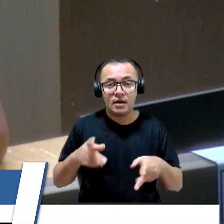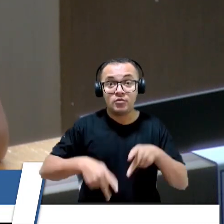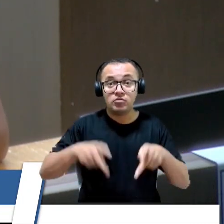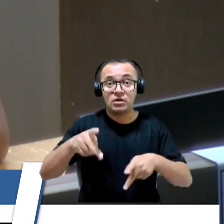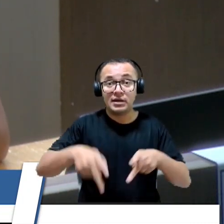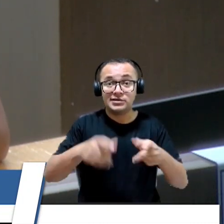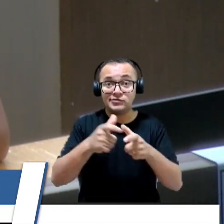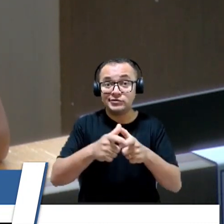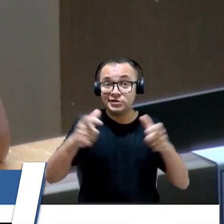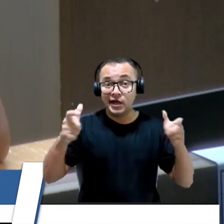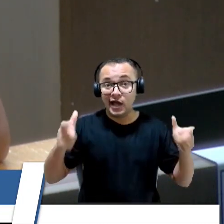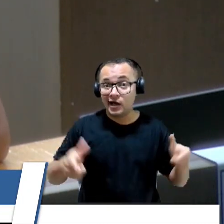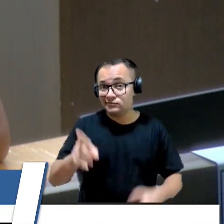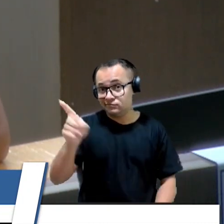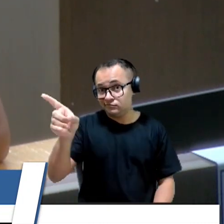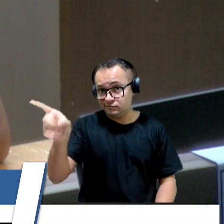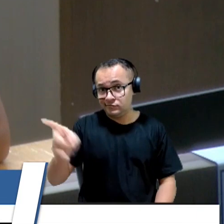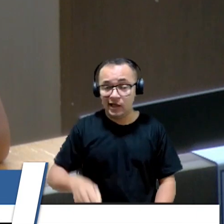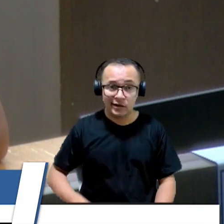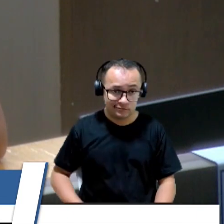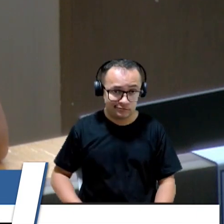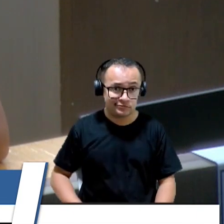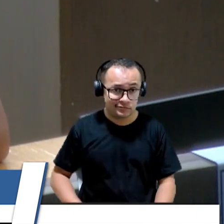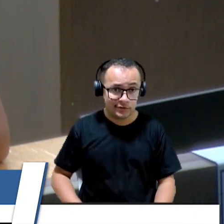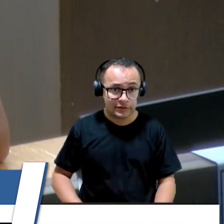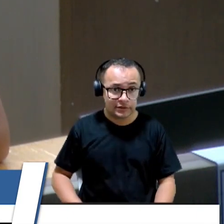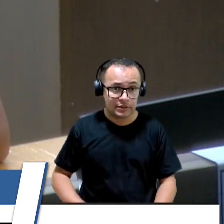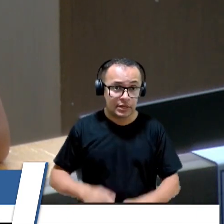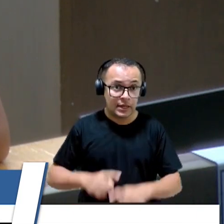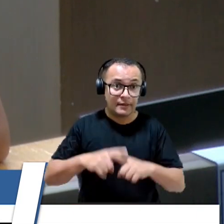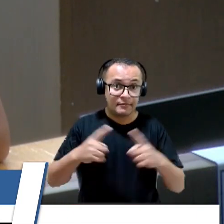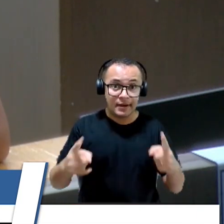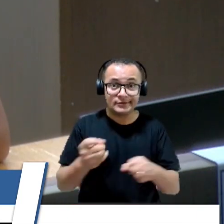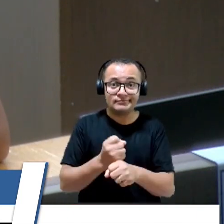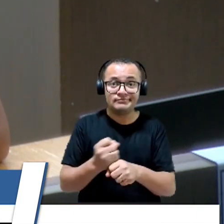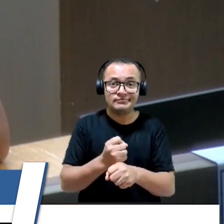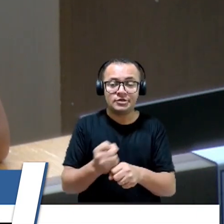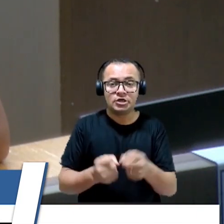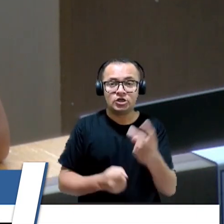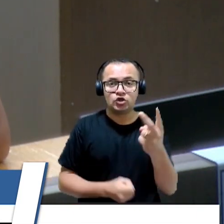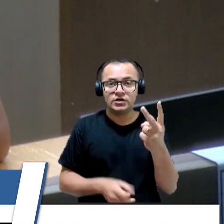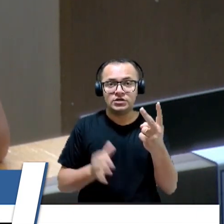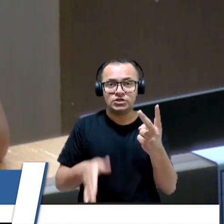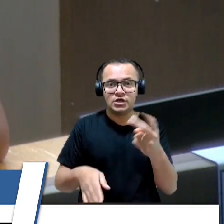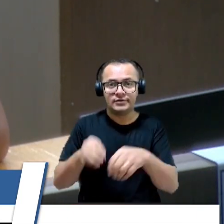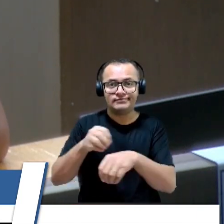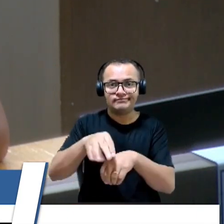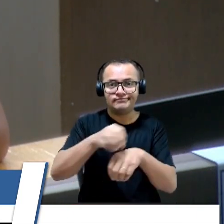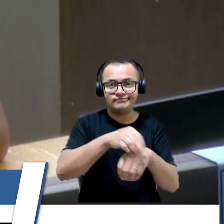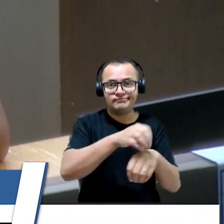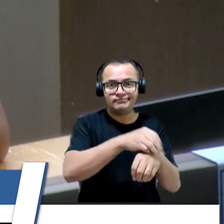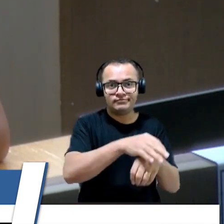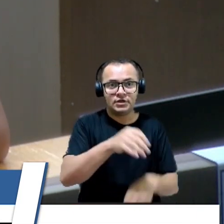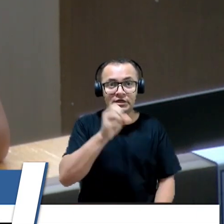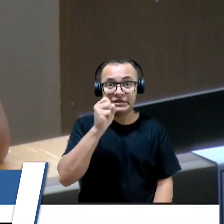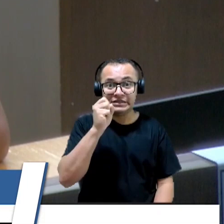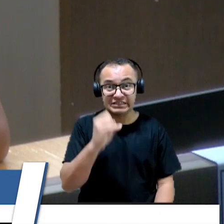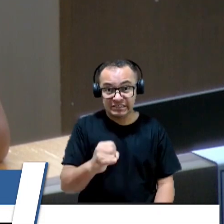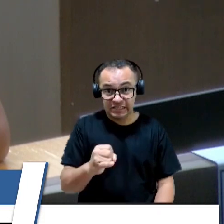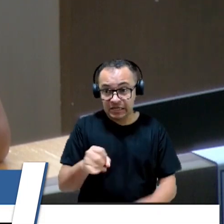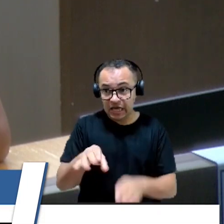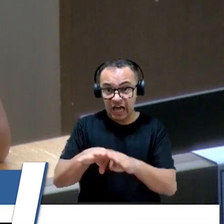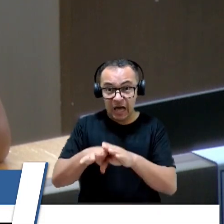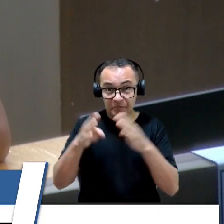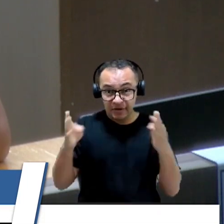Mas já vai para 2 anos que nós fez a indicação, que eu tenho certeza que se fizer a abertura ali, vai